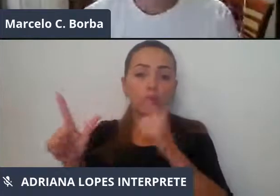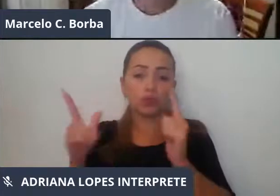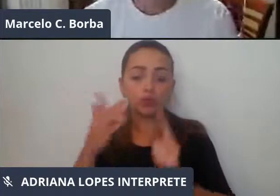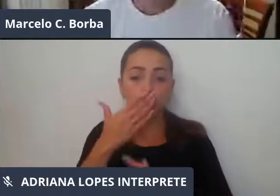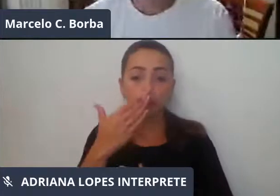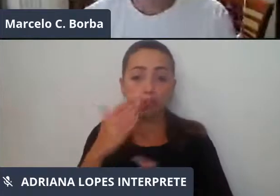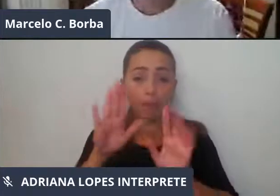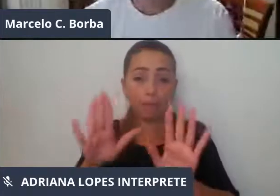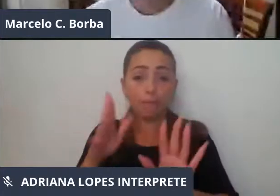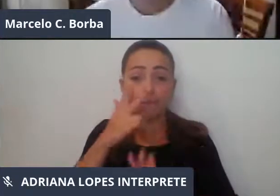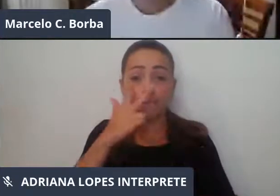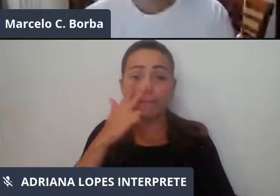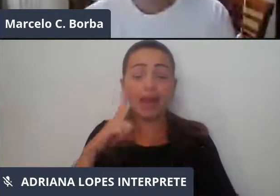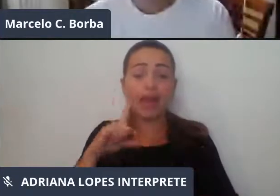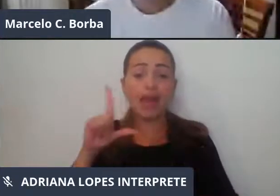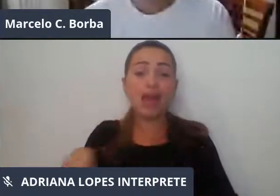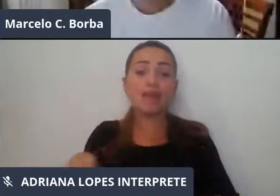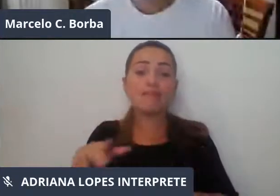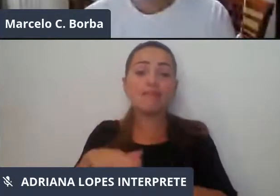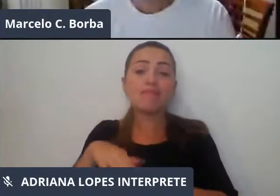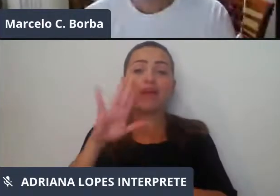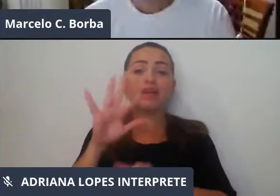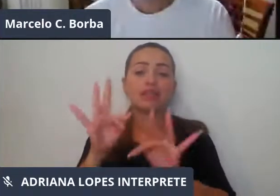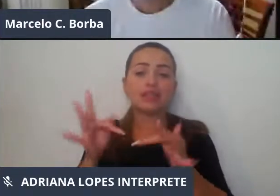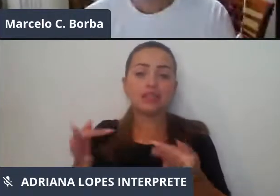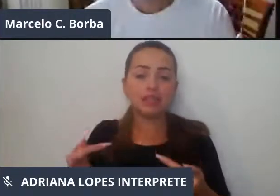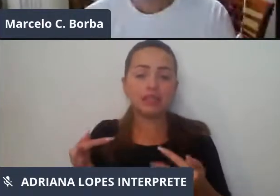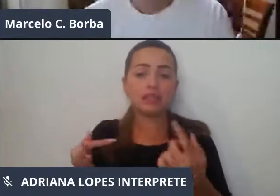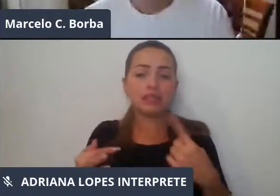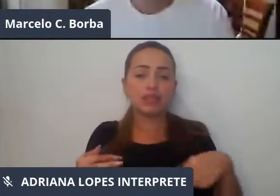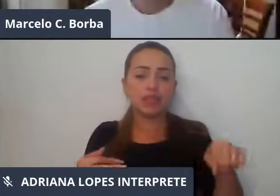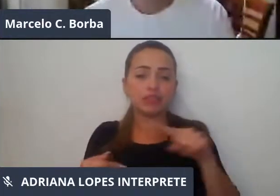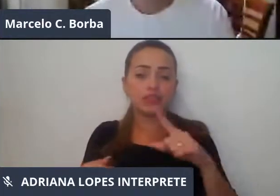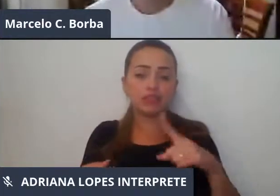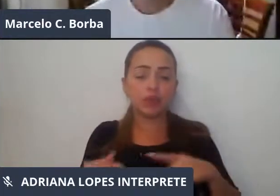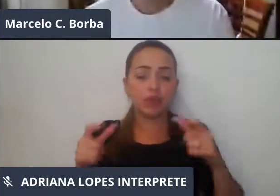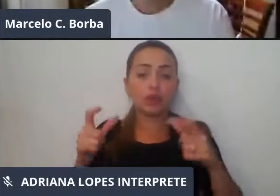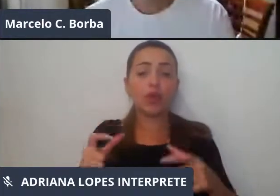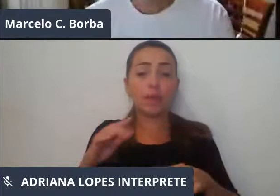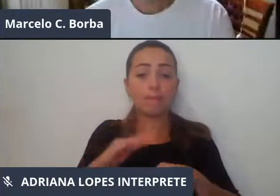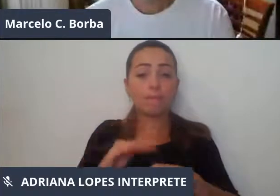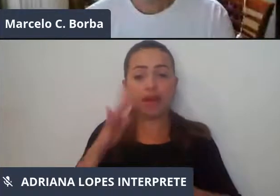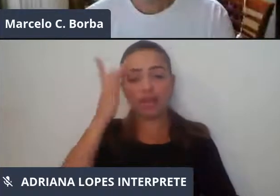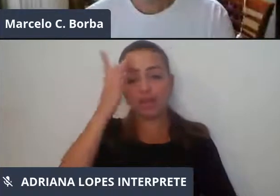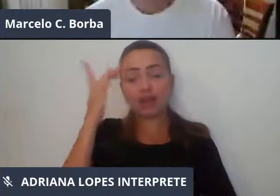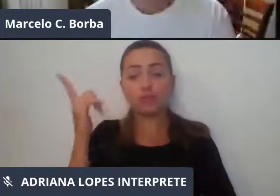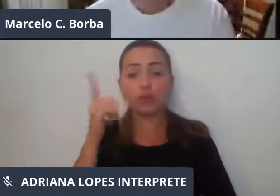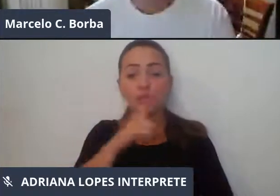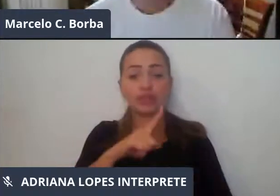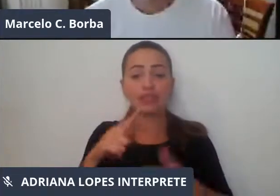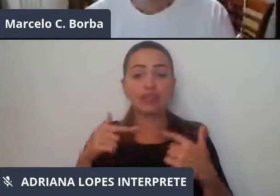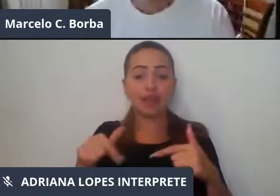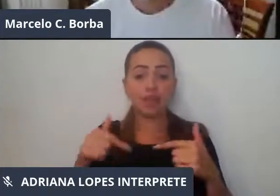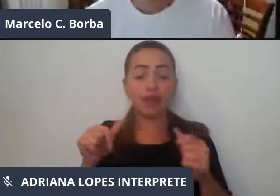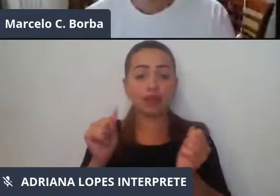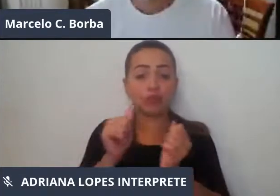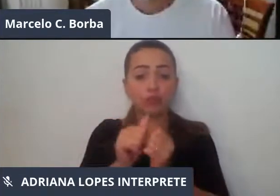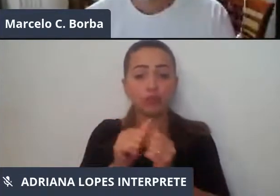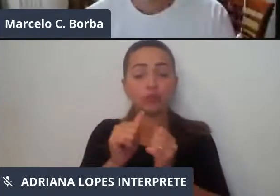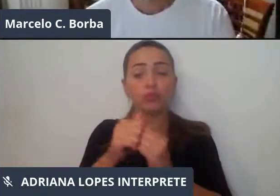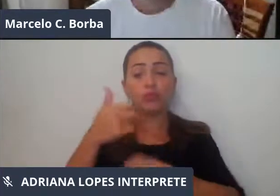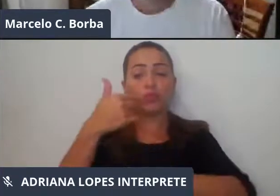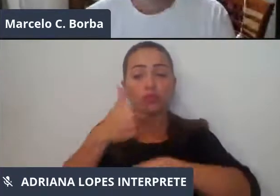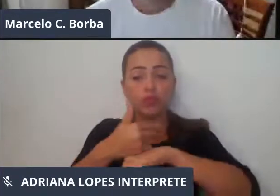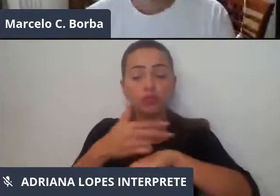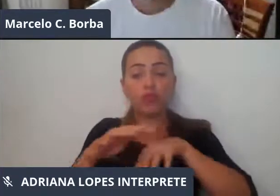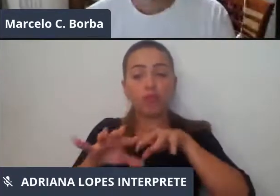muito mais simples, e a gente tem um ambiente mais favorável para trabalhar com os vídeos na formação